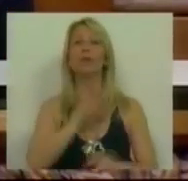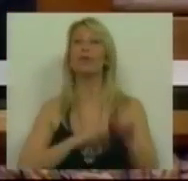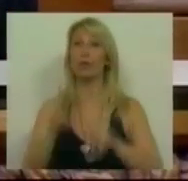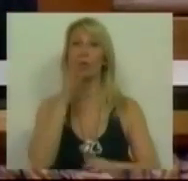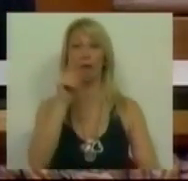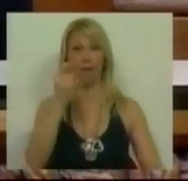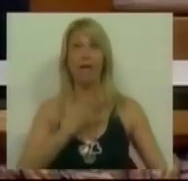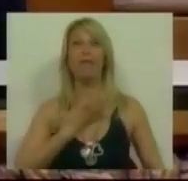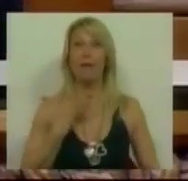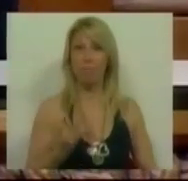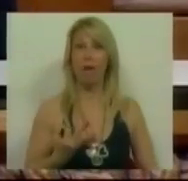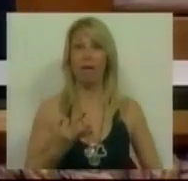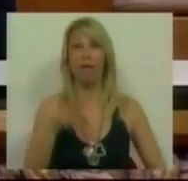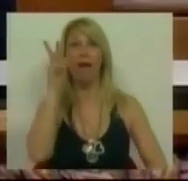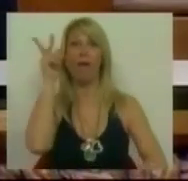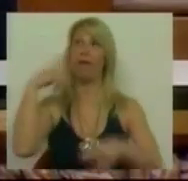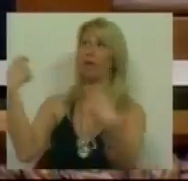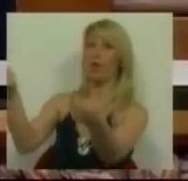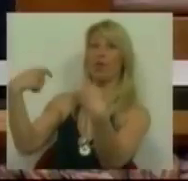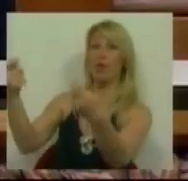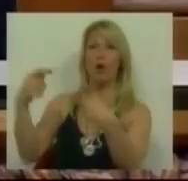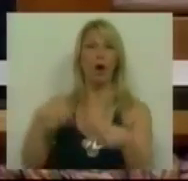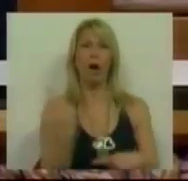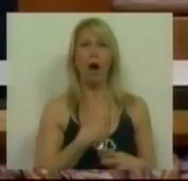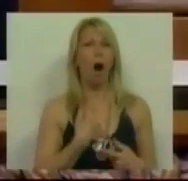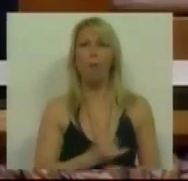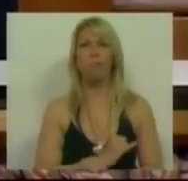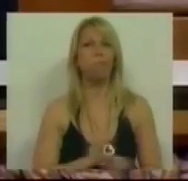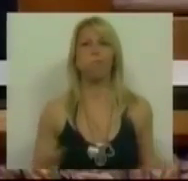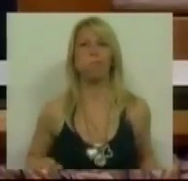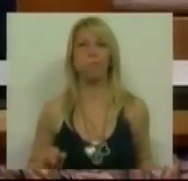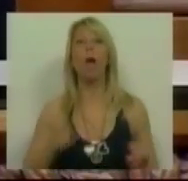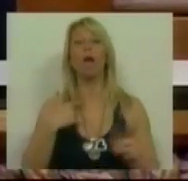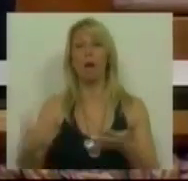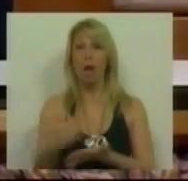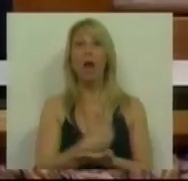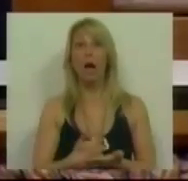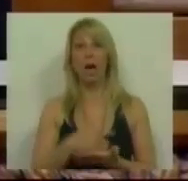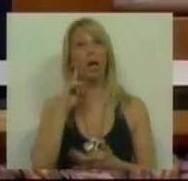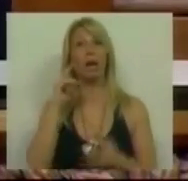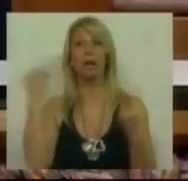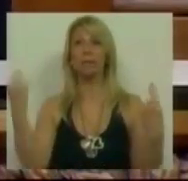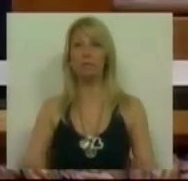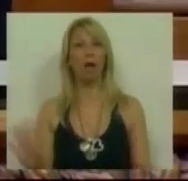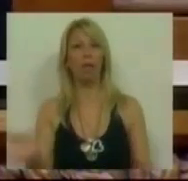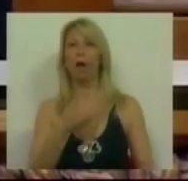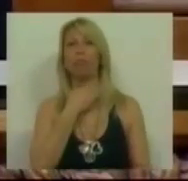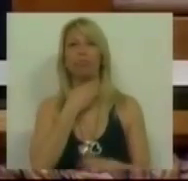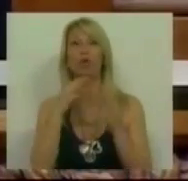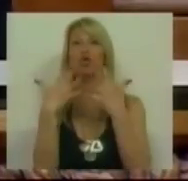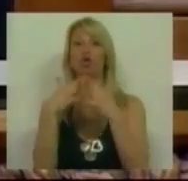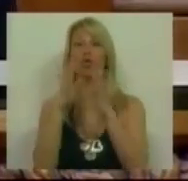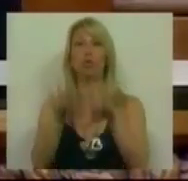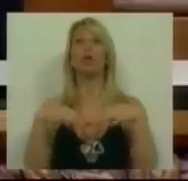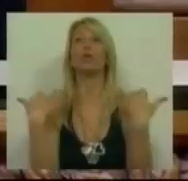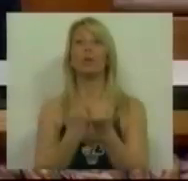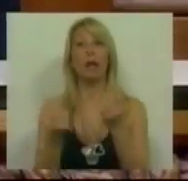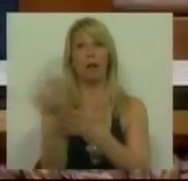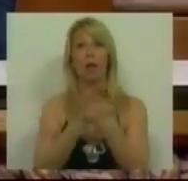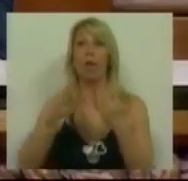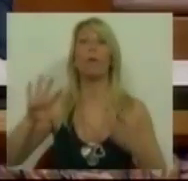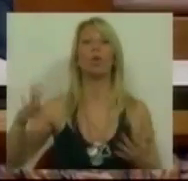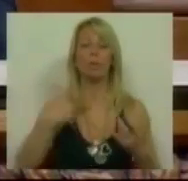vive acima das nossas possibilidades. Mantém rendas garantidas que são sufocantes para toda a estrutura social e económica do país.